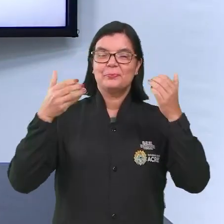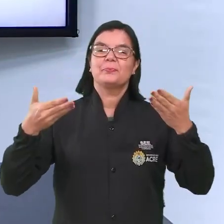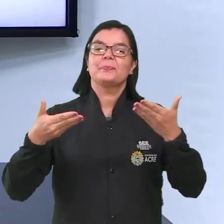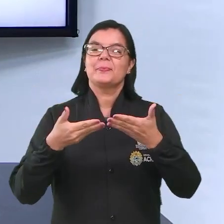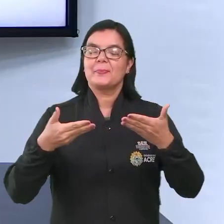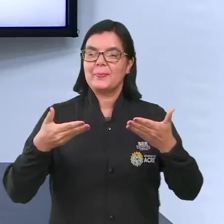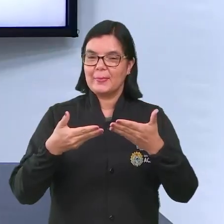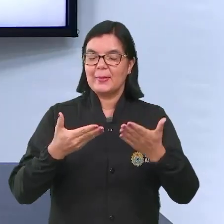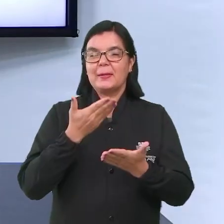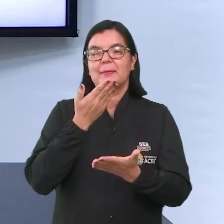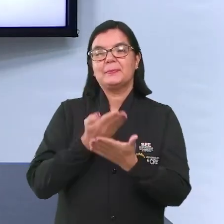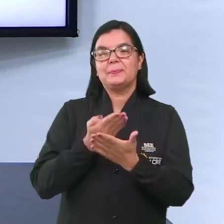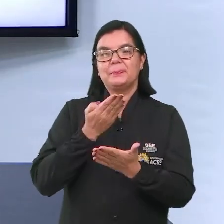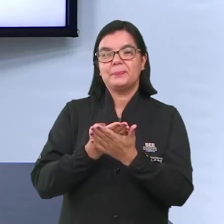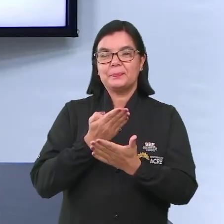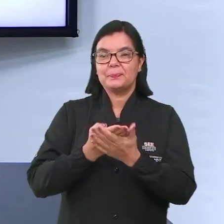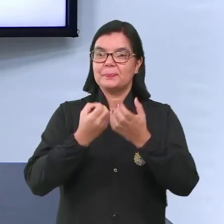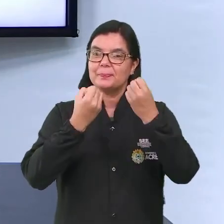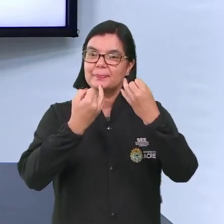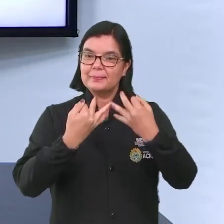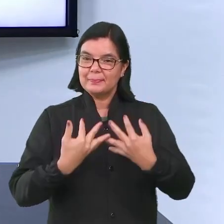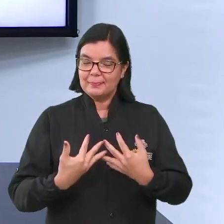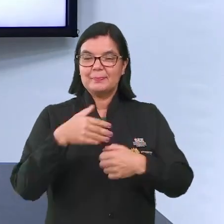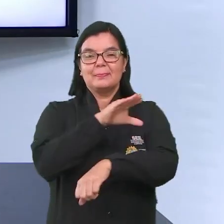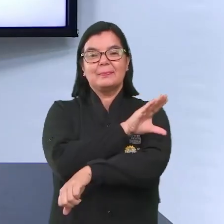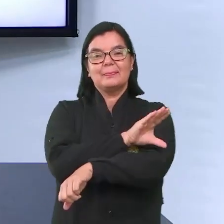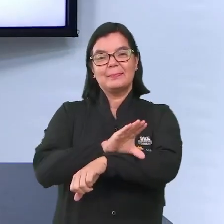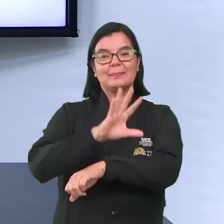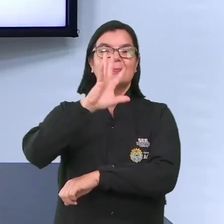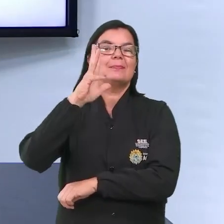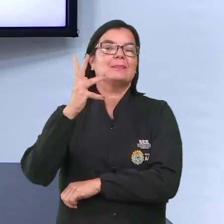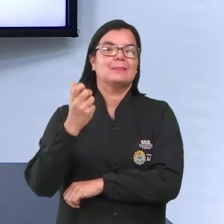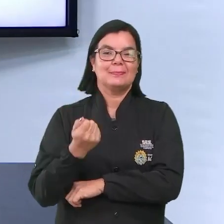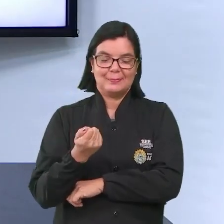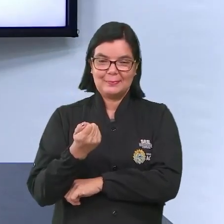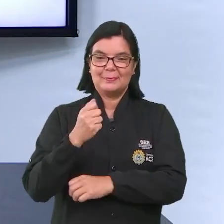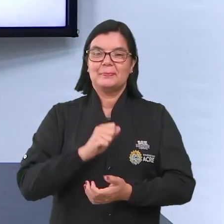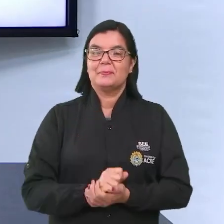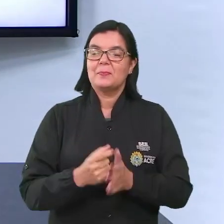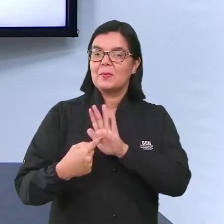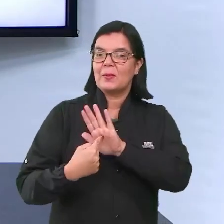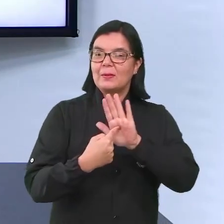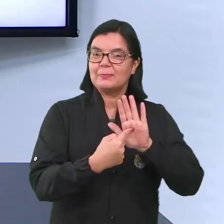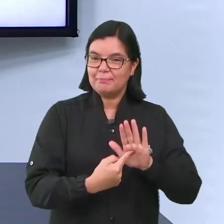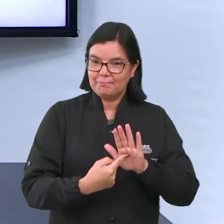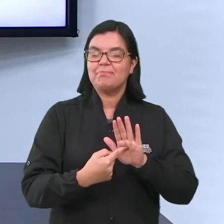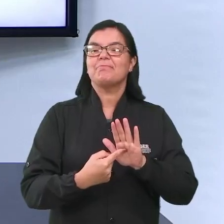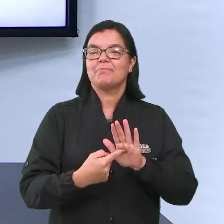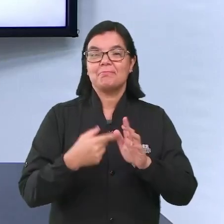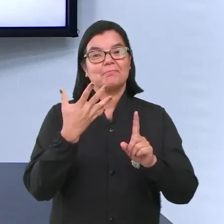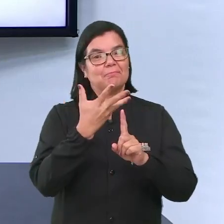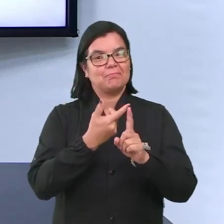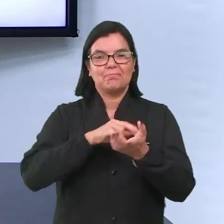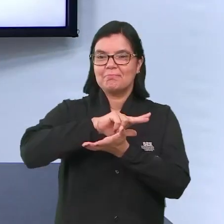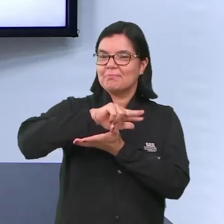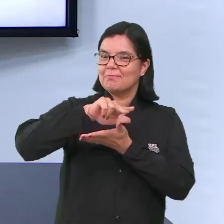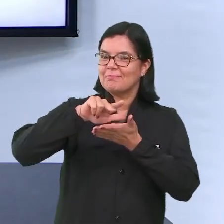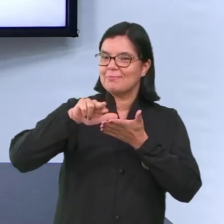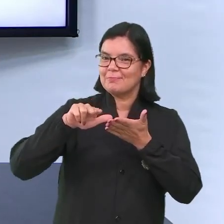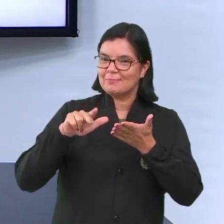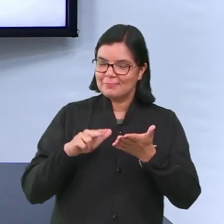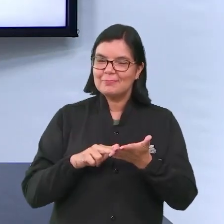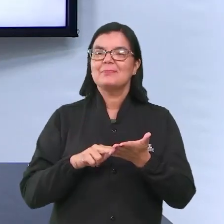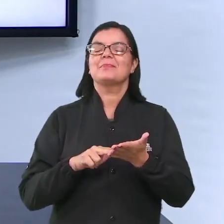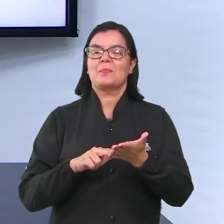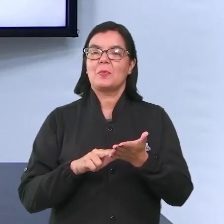começar mais uma aula para falar sobre cultura africana, essa manifestação artística tão diversa que